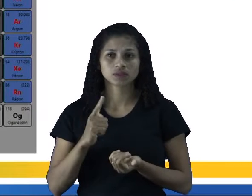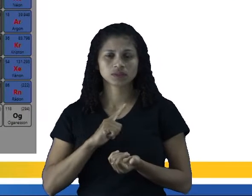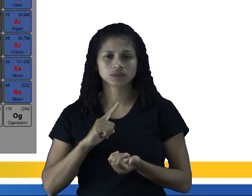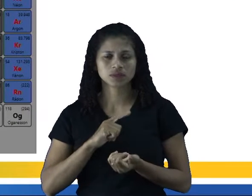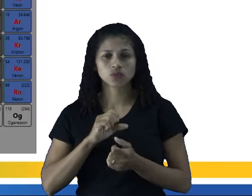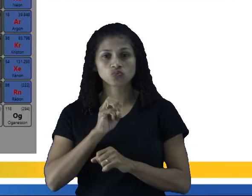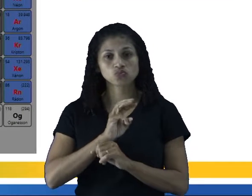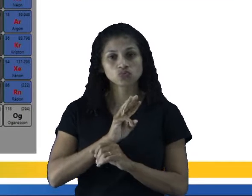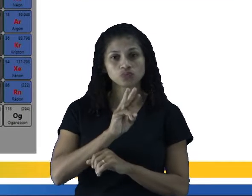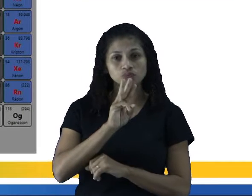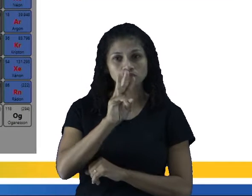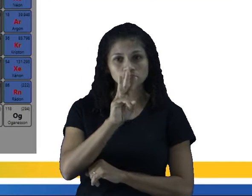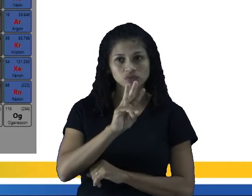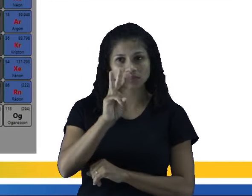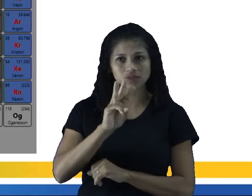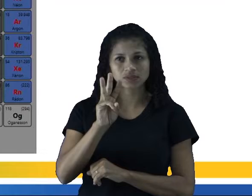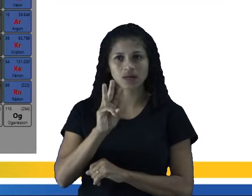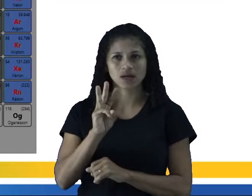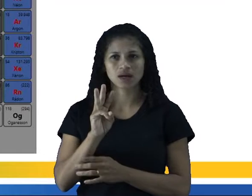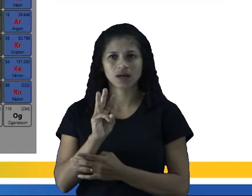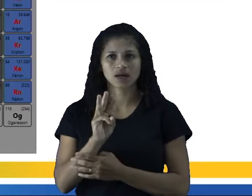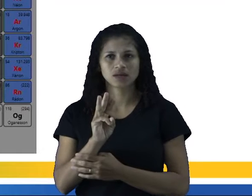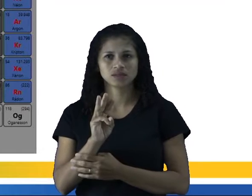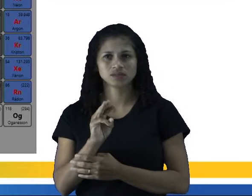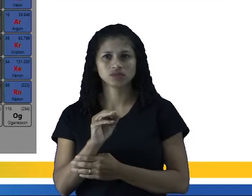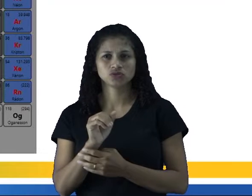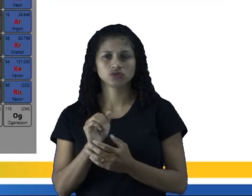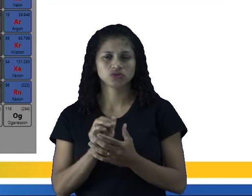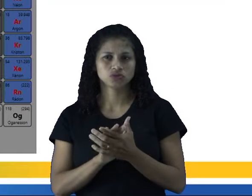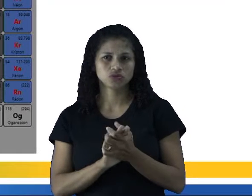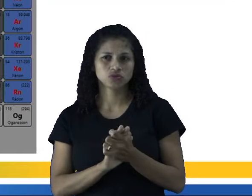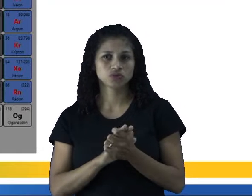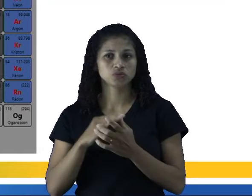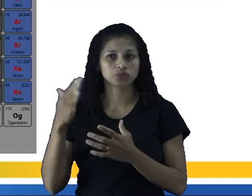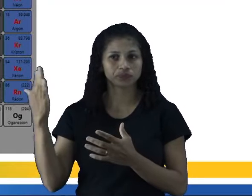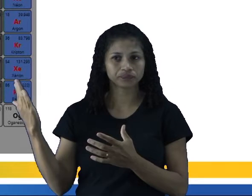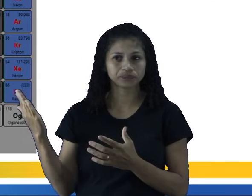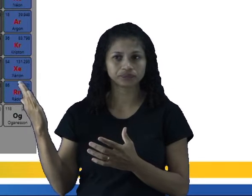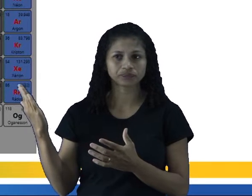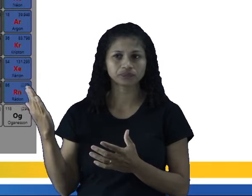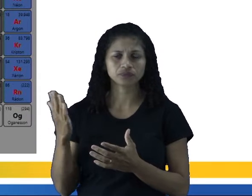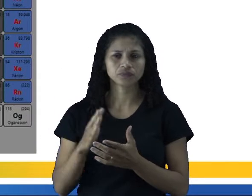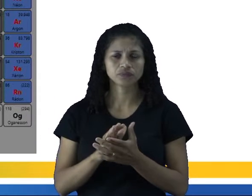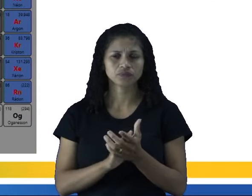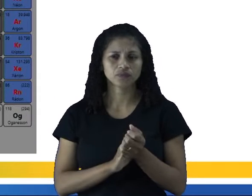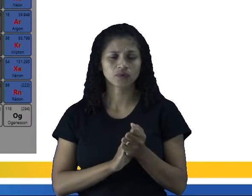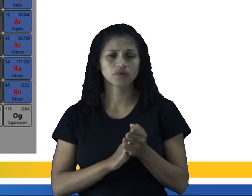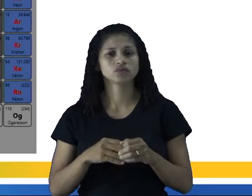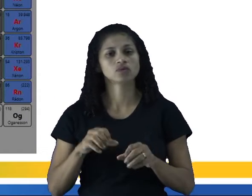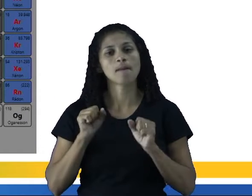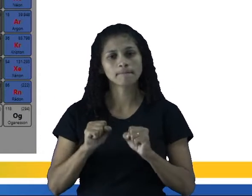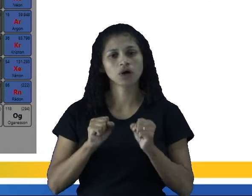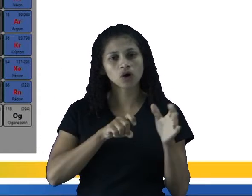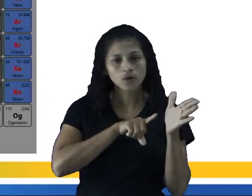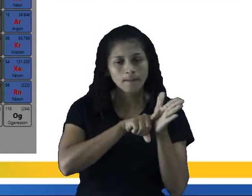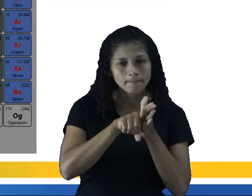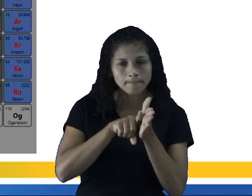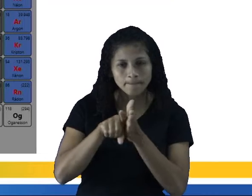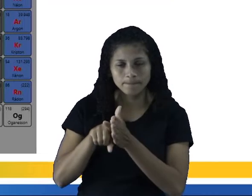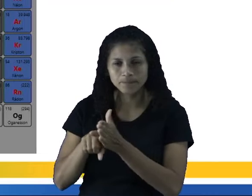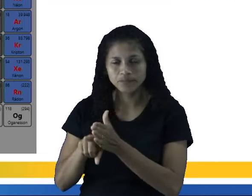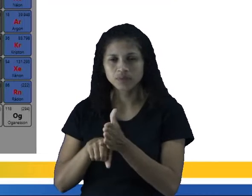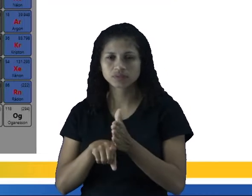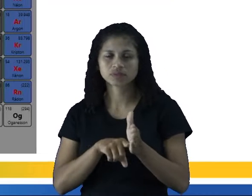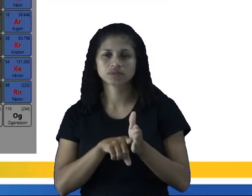site chamado Chemical Aid. Eu utilizo muito ele para fazer as minhas aulas, para estudar, né, toda essa parte de química. Caso vocês